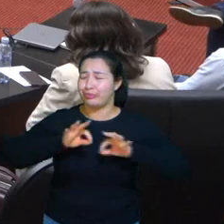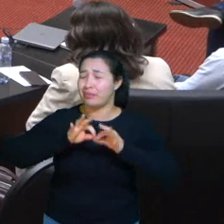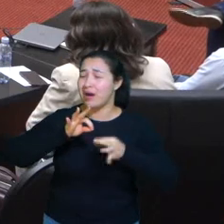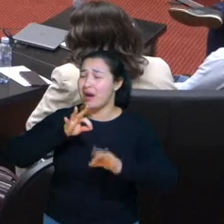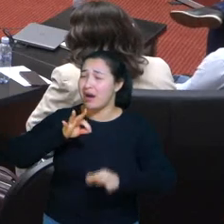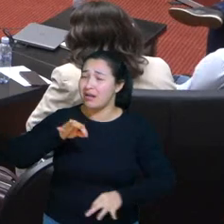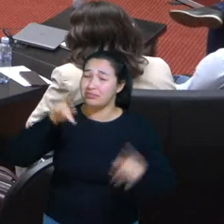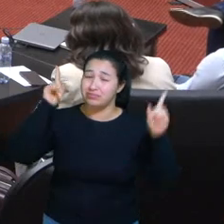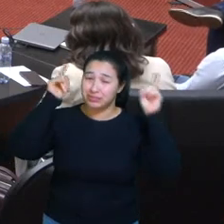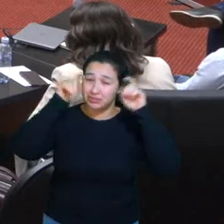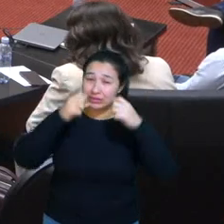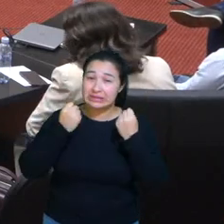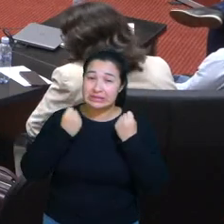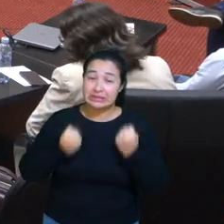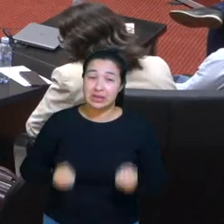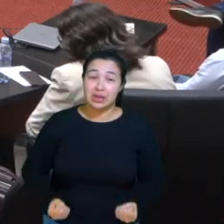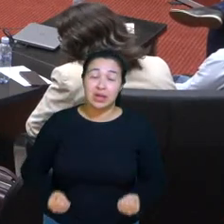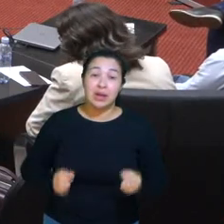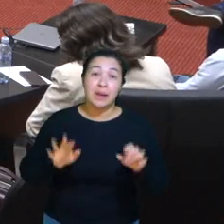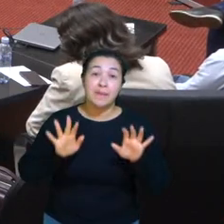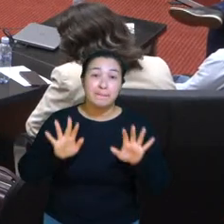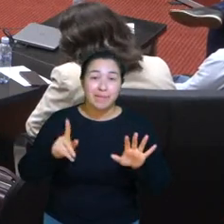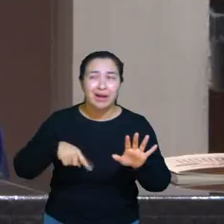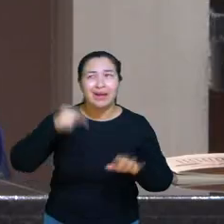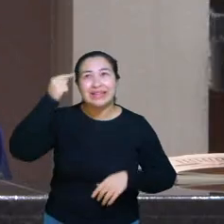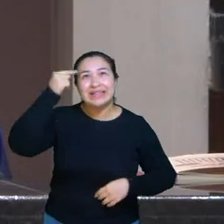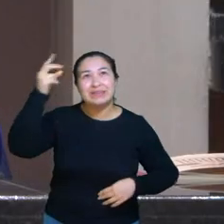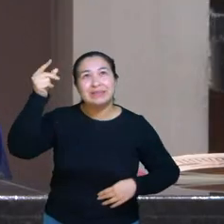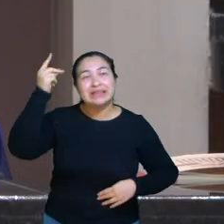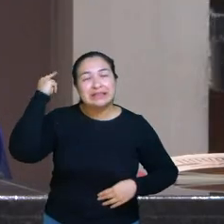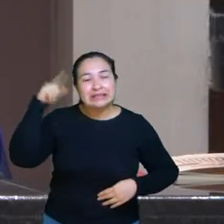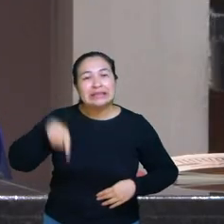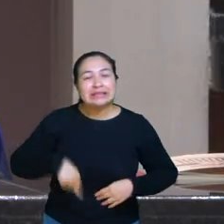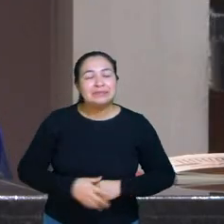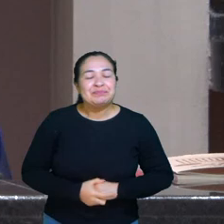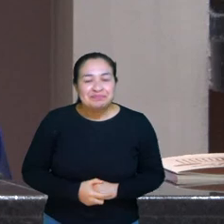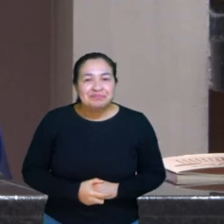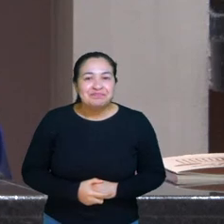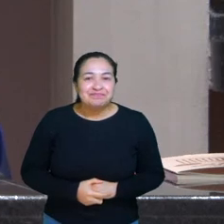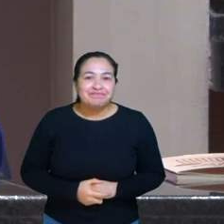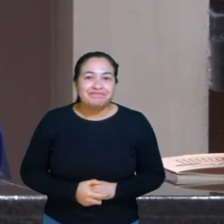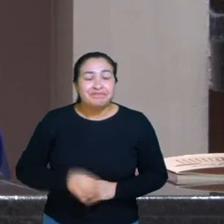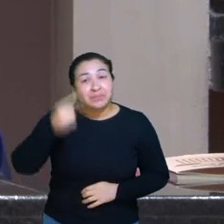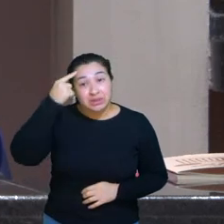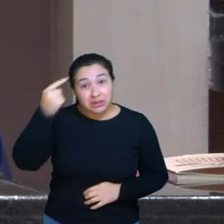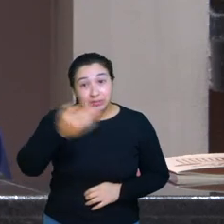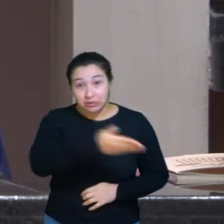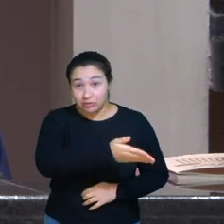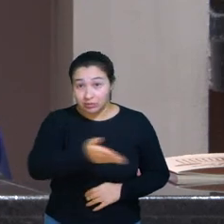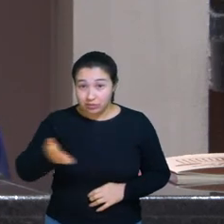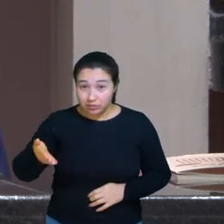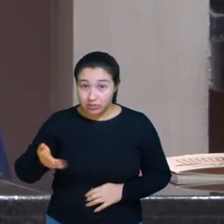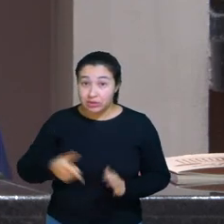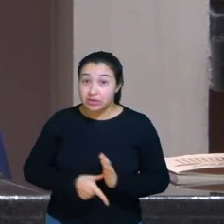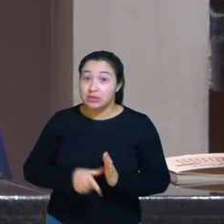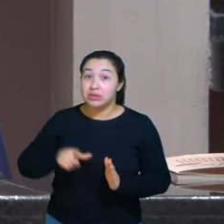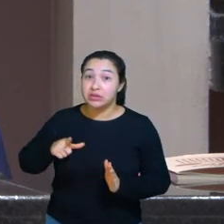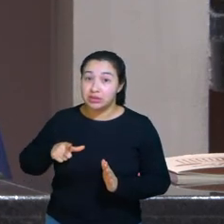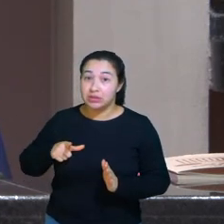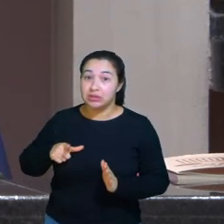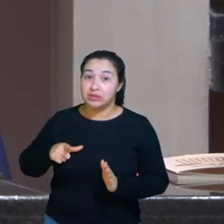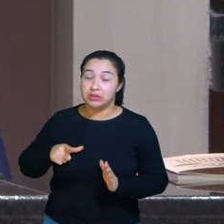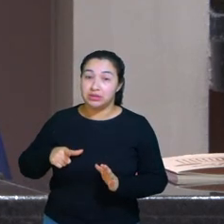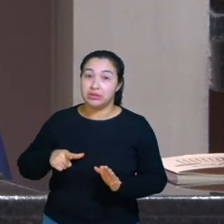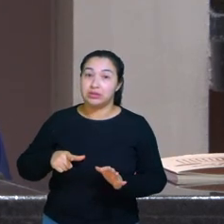né mas tava lembrando aqui eh lembrando a todos vocês antes de passar pro Lourival que toda a